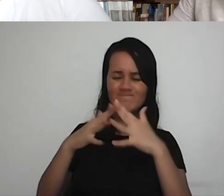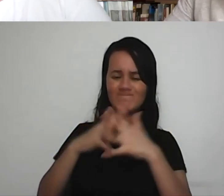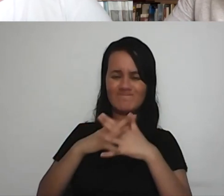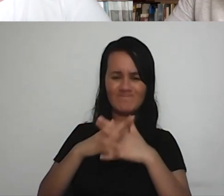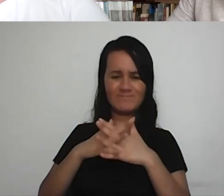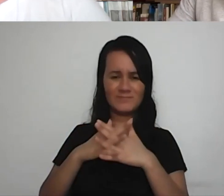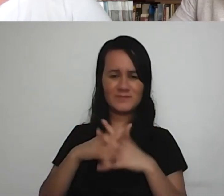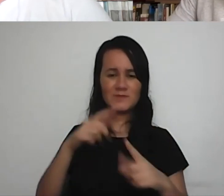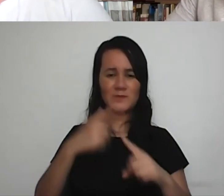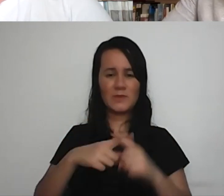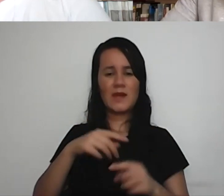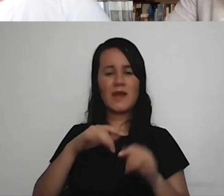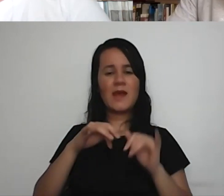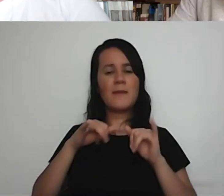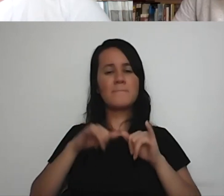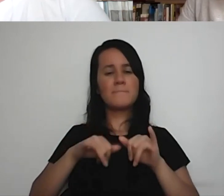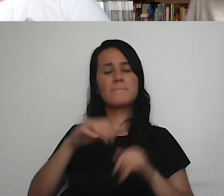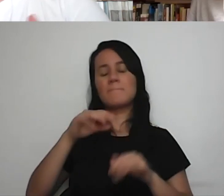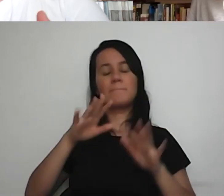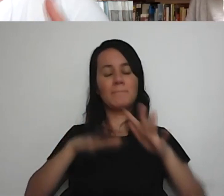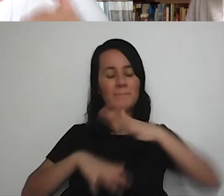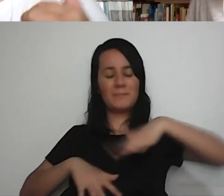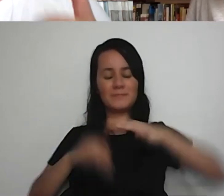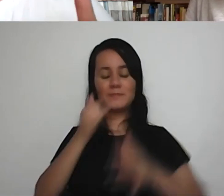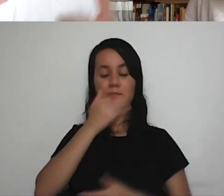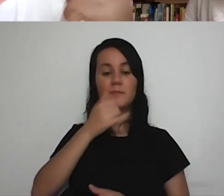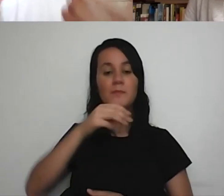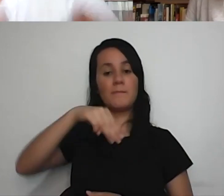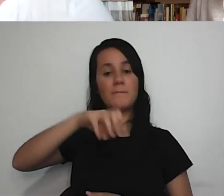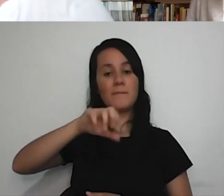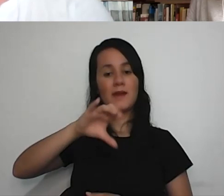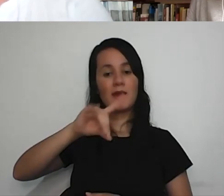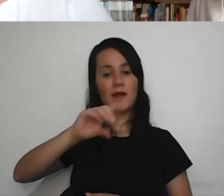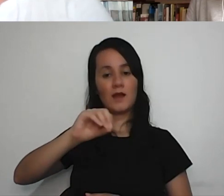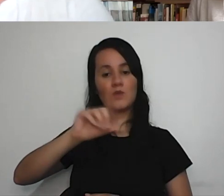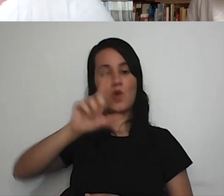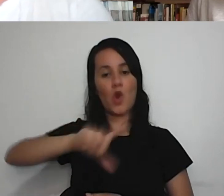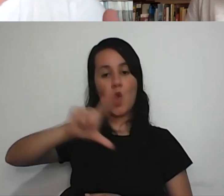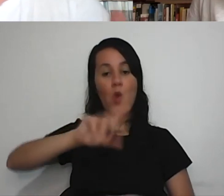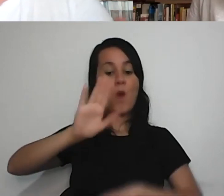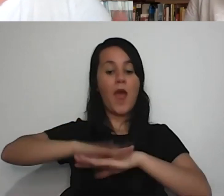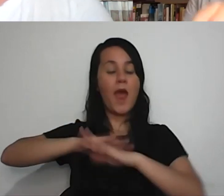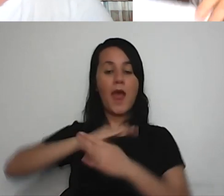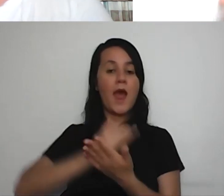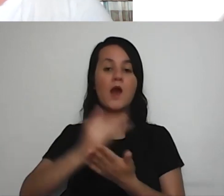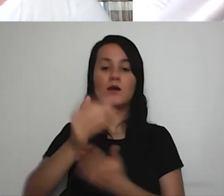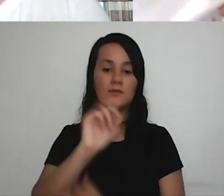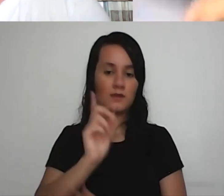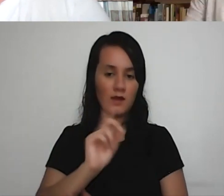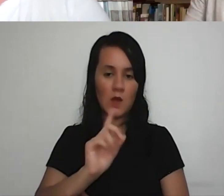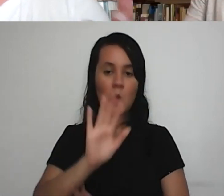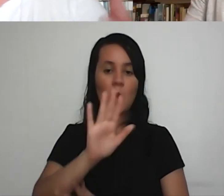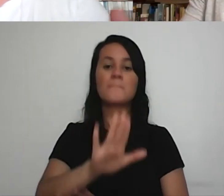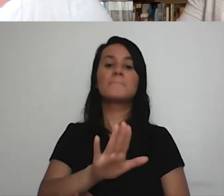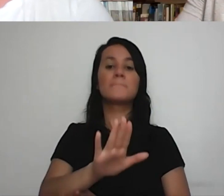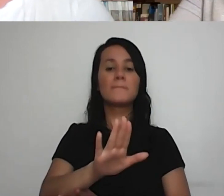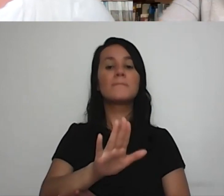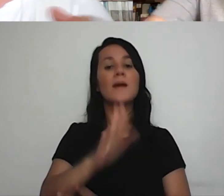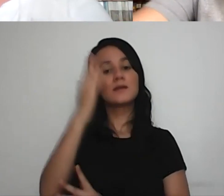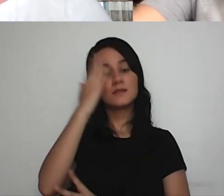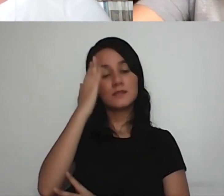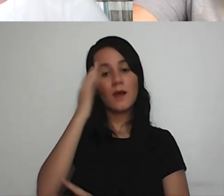mercadológico não quer dizer que foi sempre que partiu da editora, né? mas aquilo vai ganhando força e a